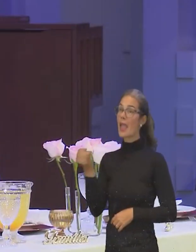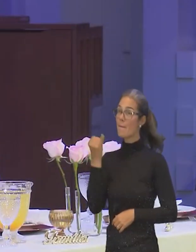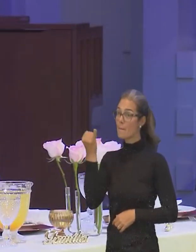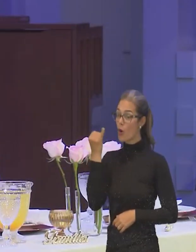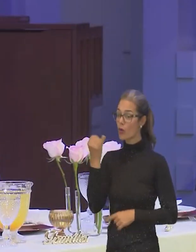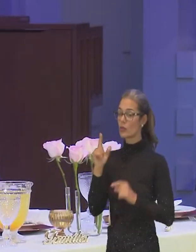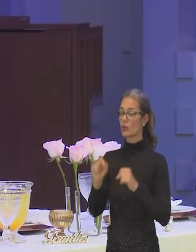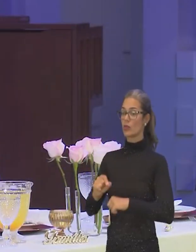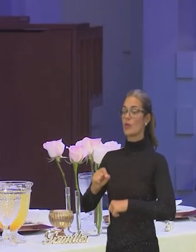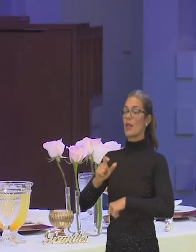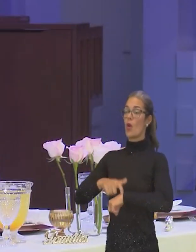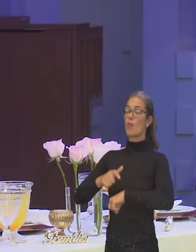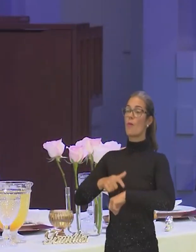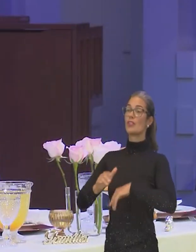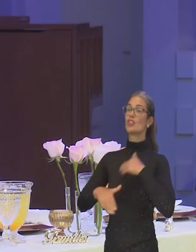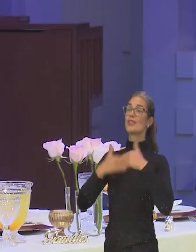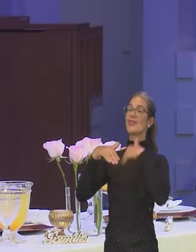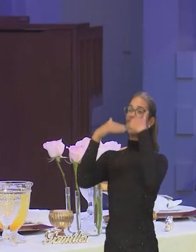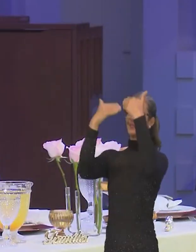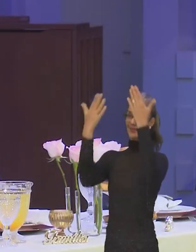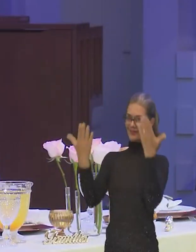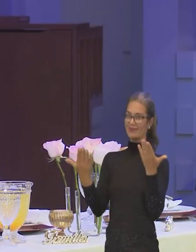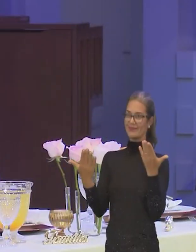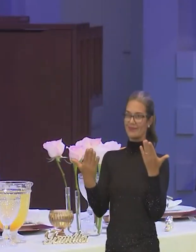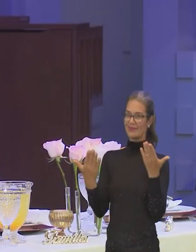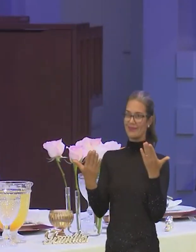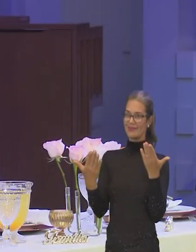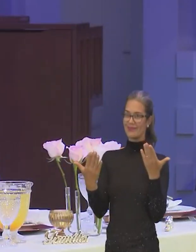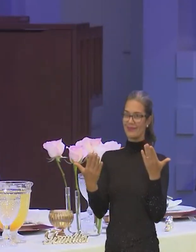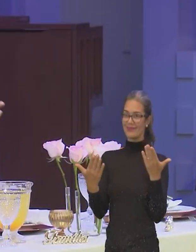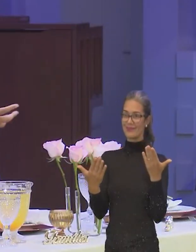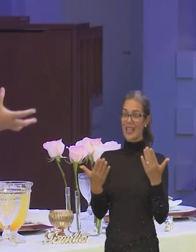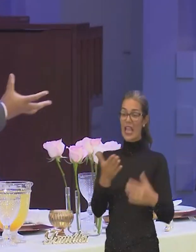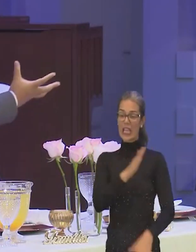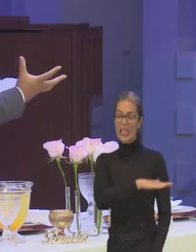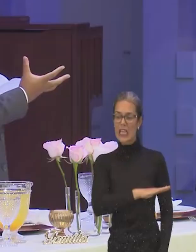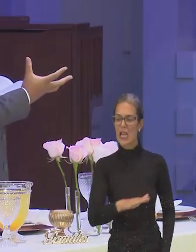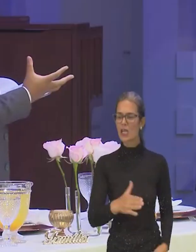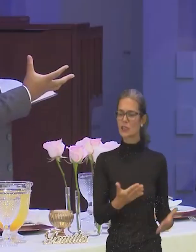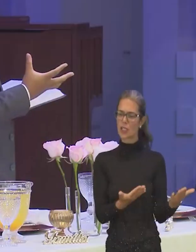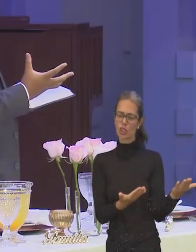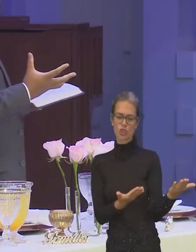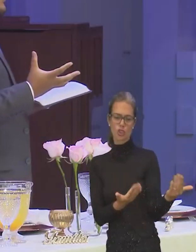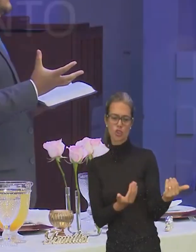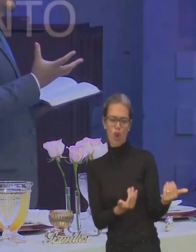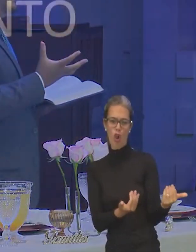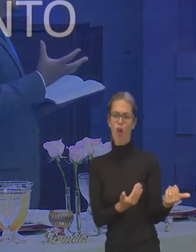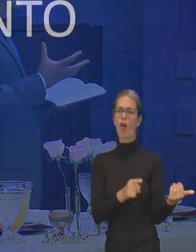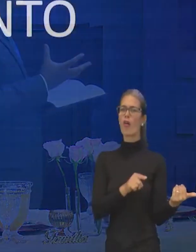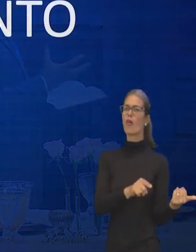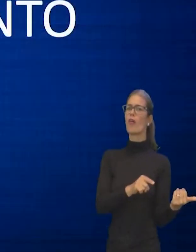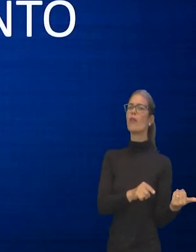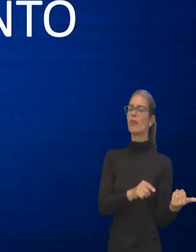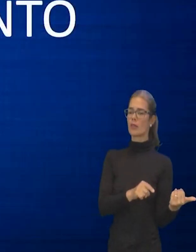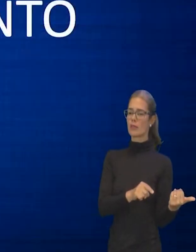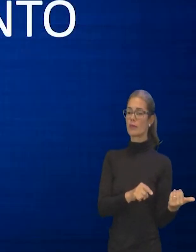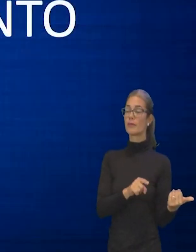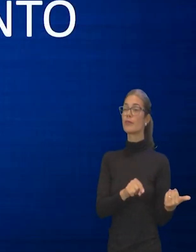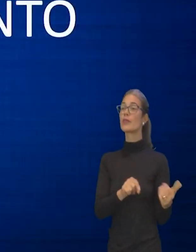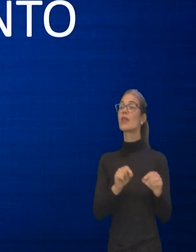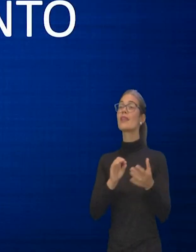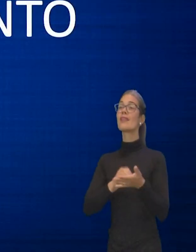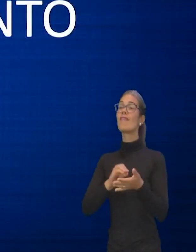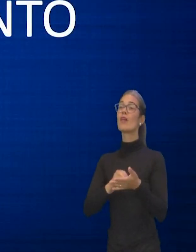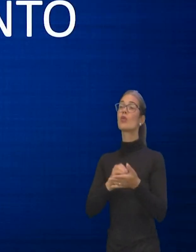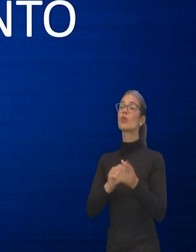cristão. Crianças, jovens, adolescentes estão se formando sem essa base